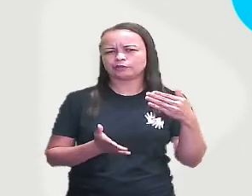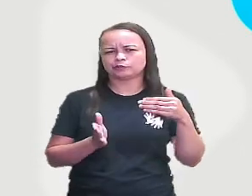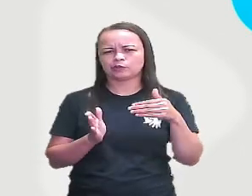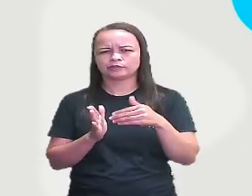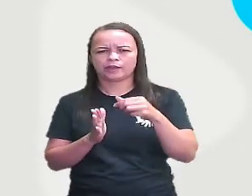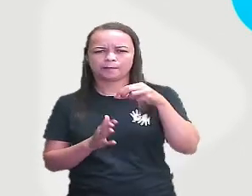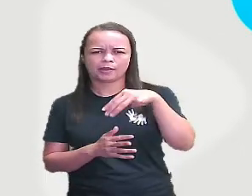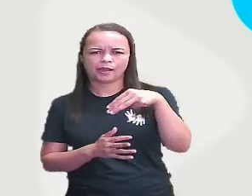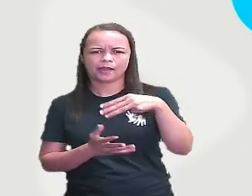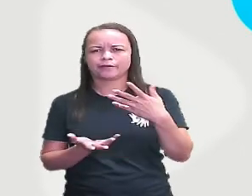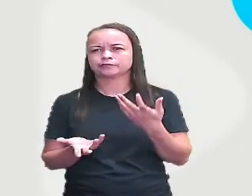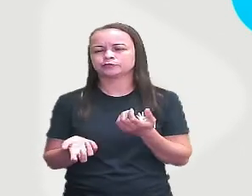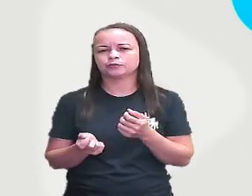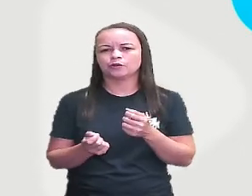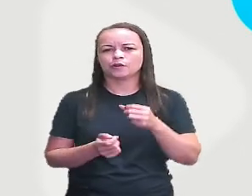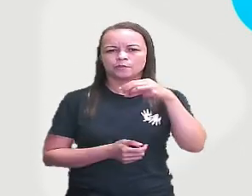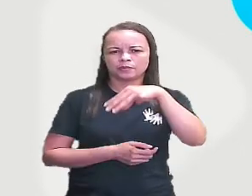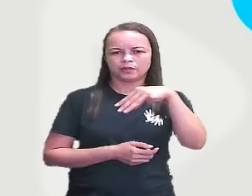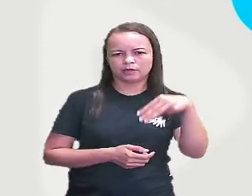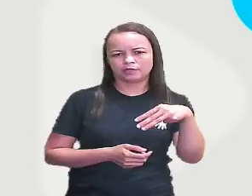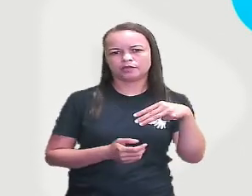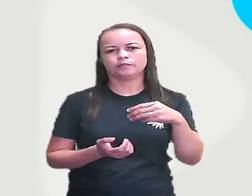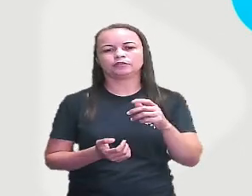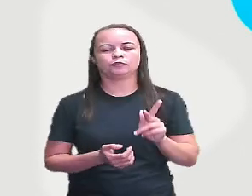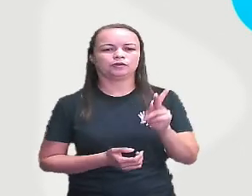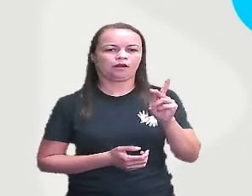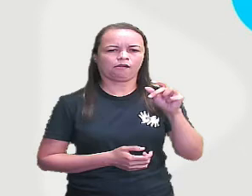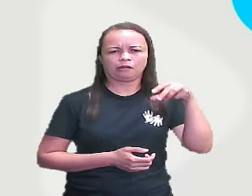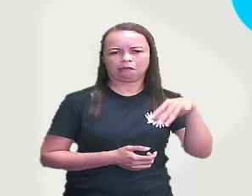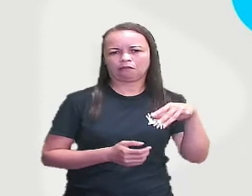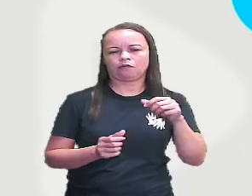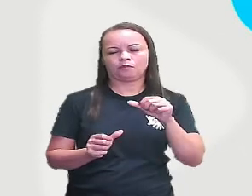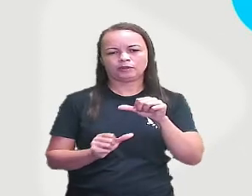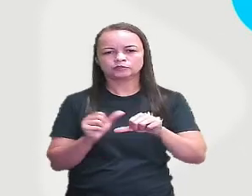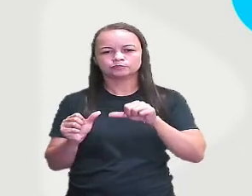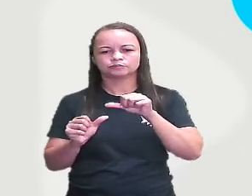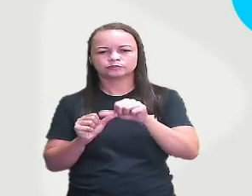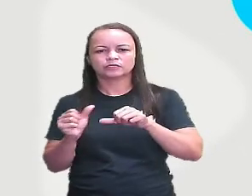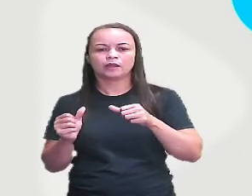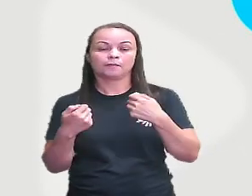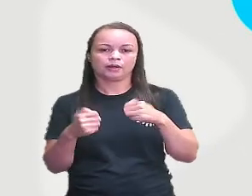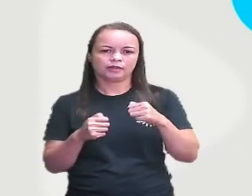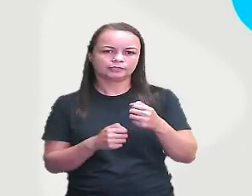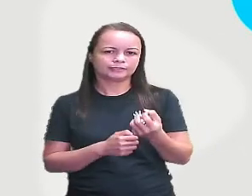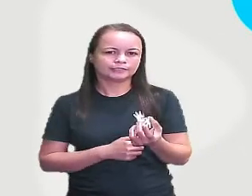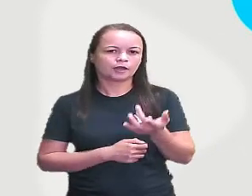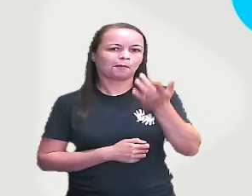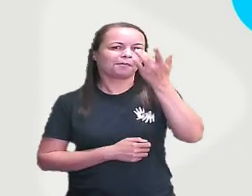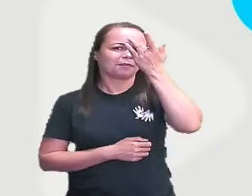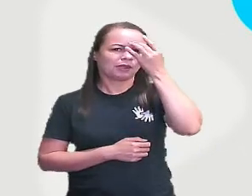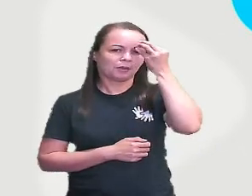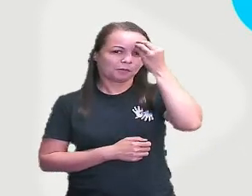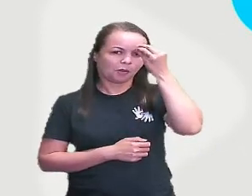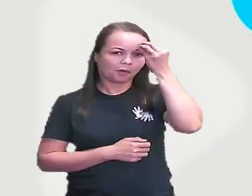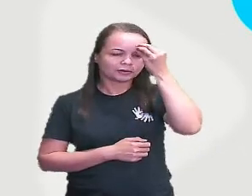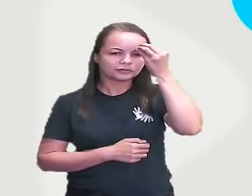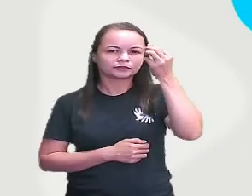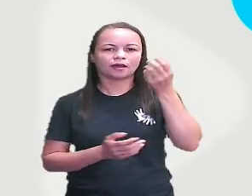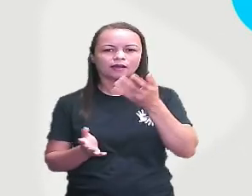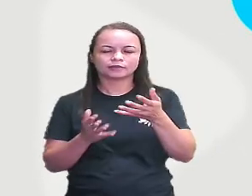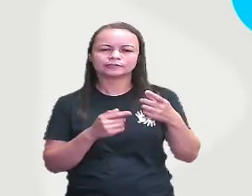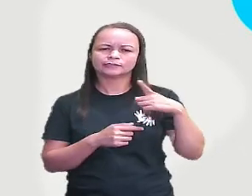metro, milímetro para quilômetro, a gente precisa memorizar, a gente precisa ter na